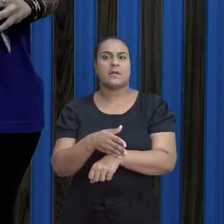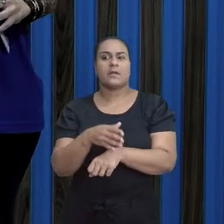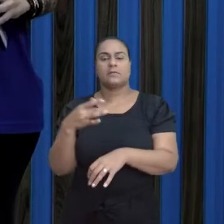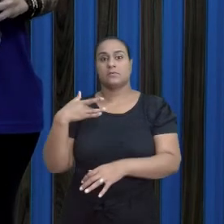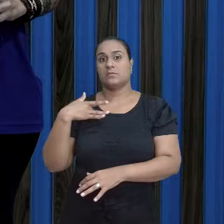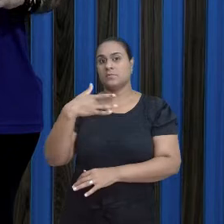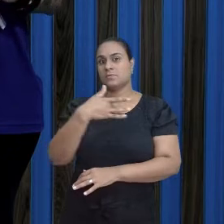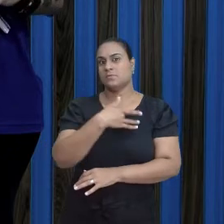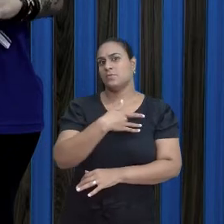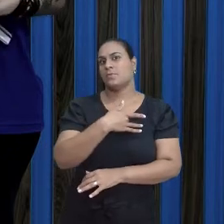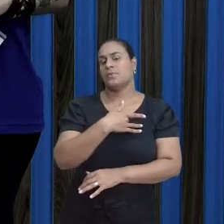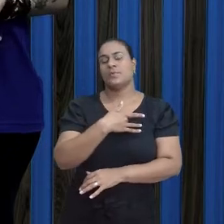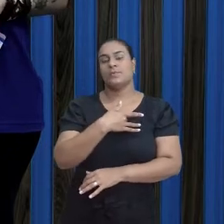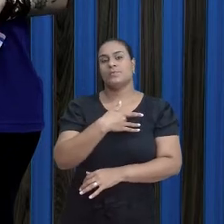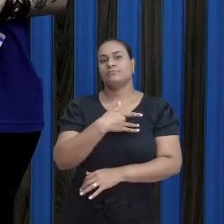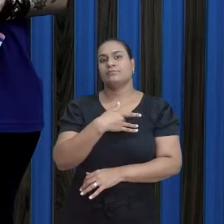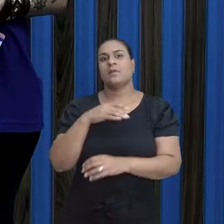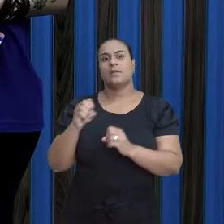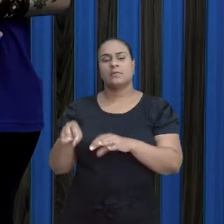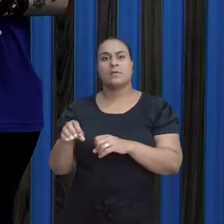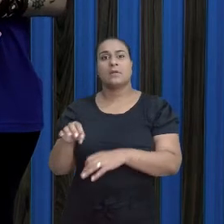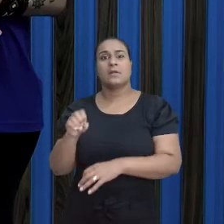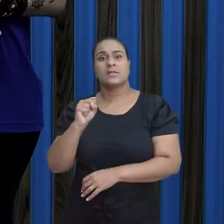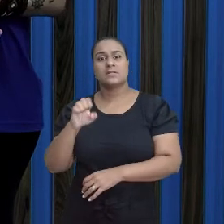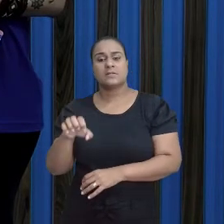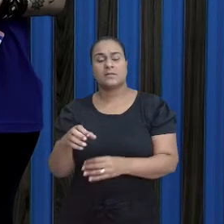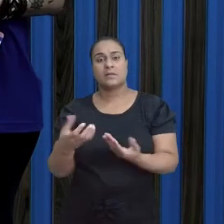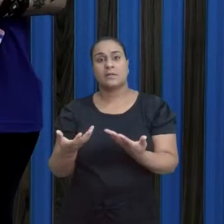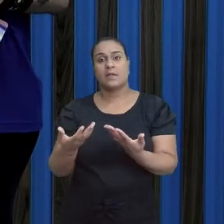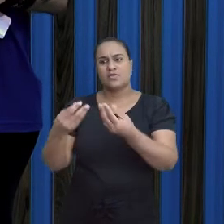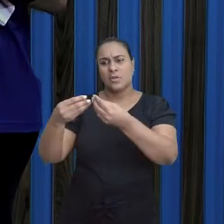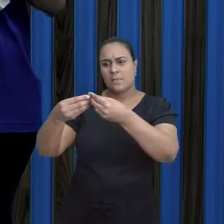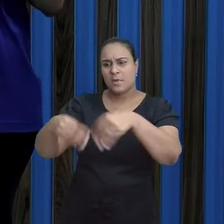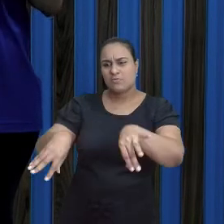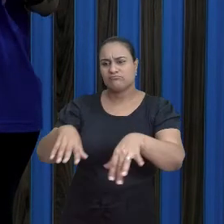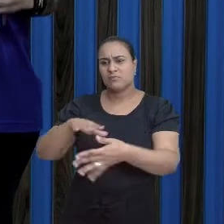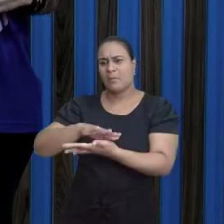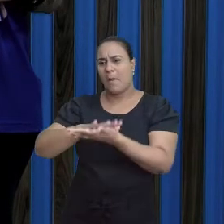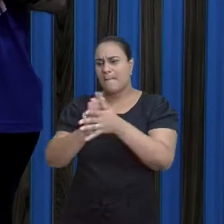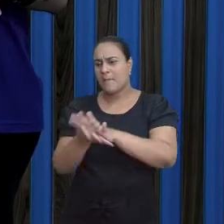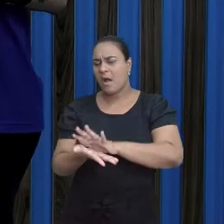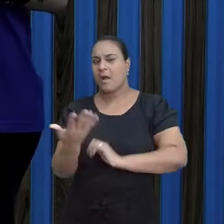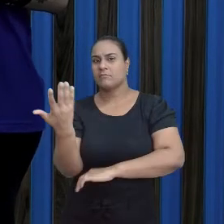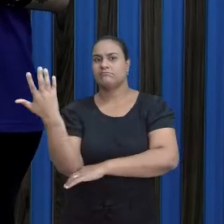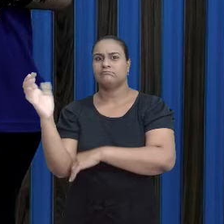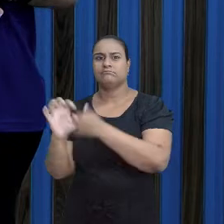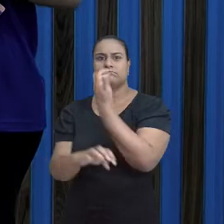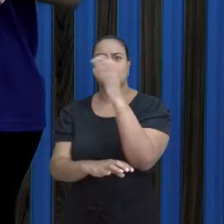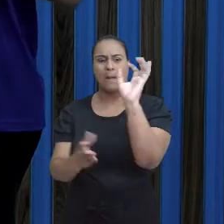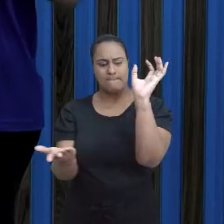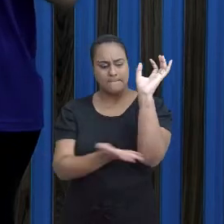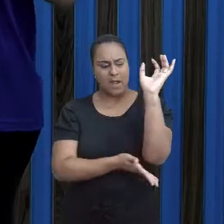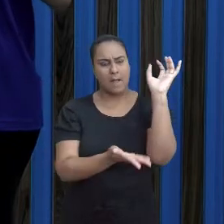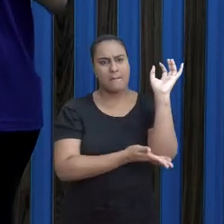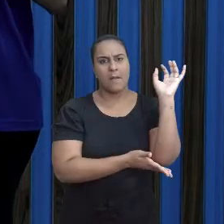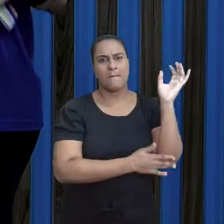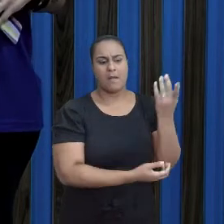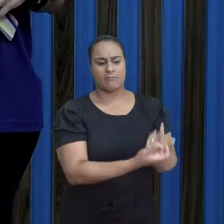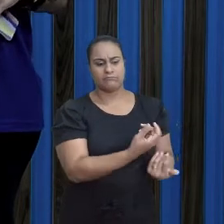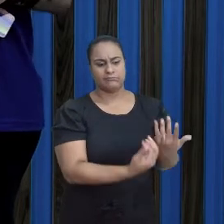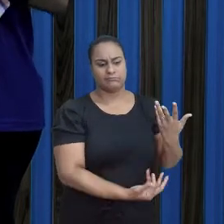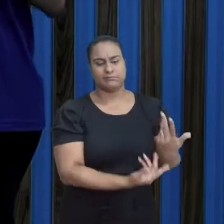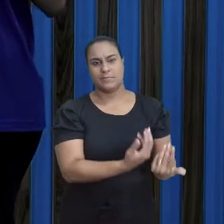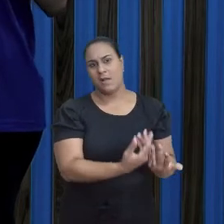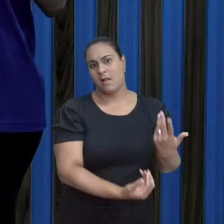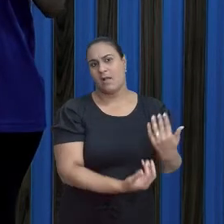Tudo isso afeta se a gente destrói a nossa natureza, né? Se a gente liquida nossas florestas, se a gente